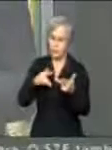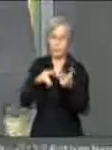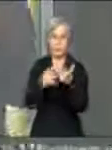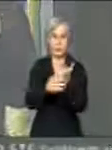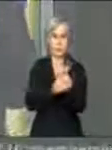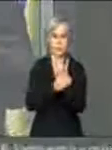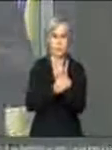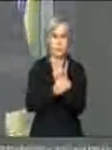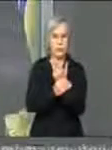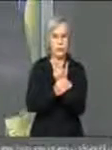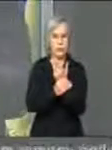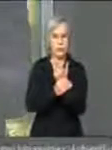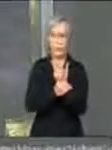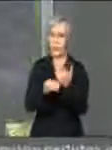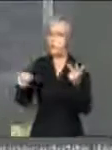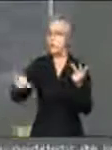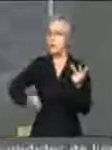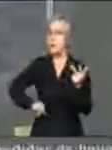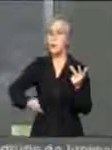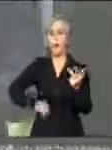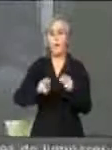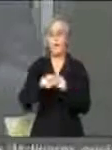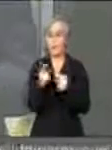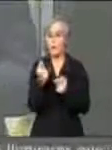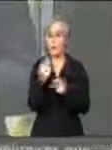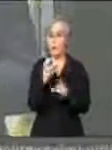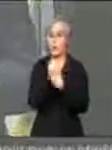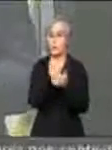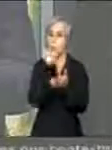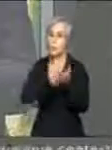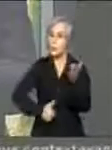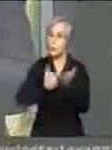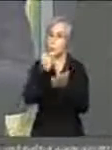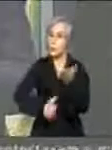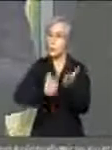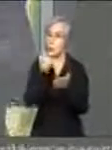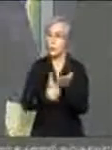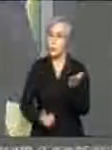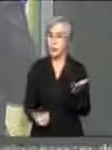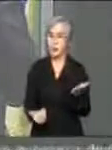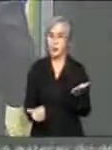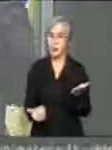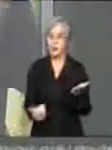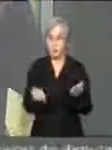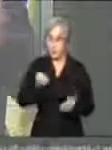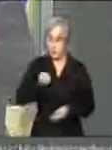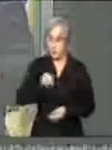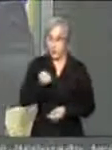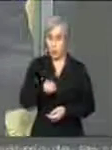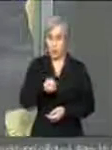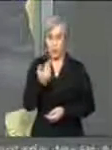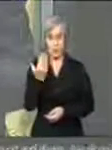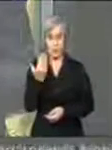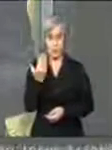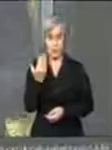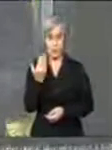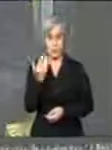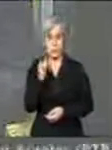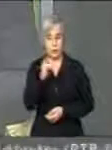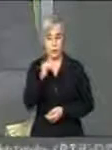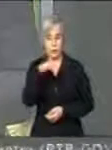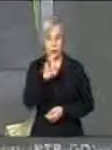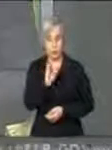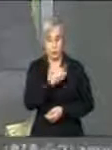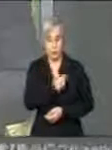segurança sofrem cortes no orçamento. Não há índice ou número do governo que